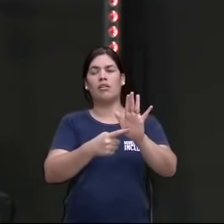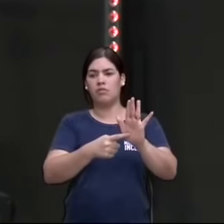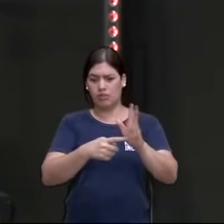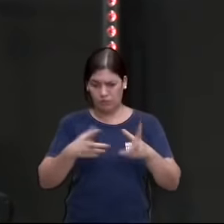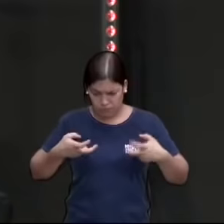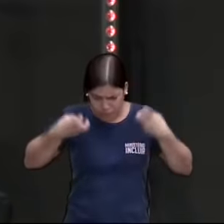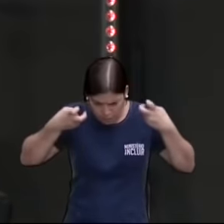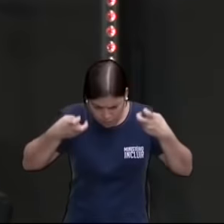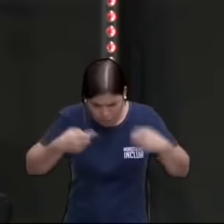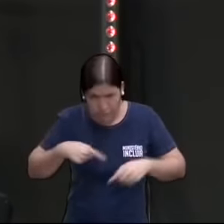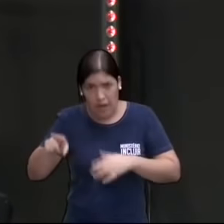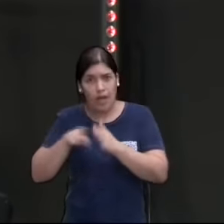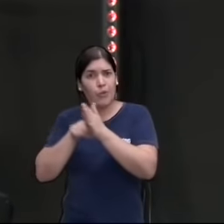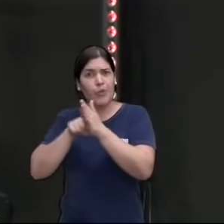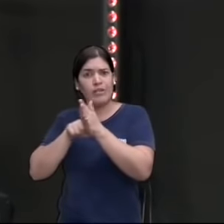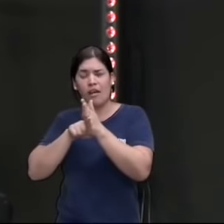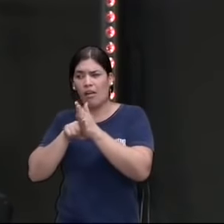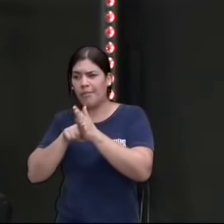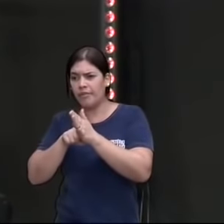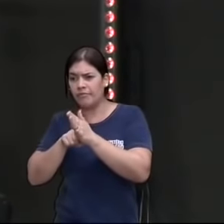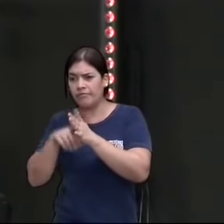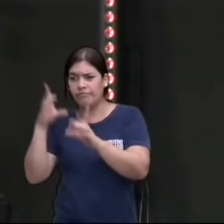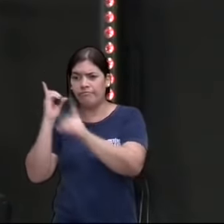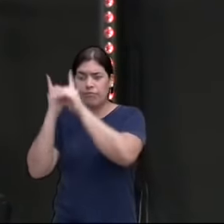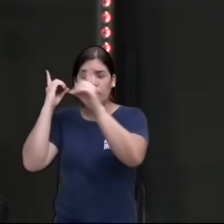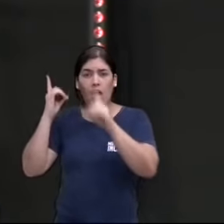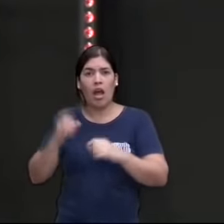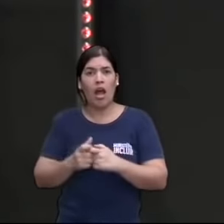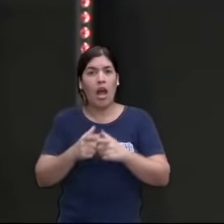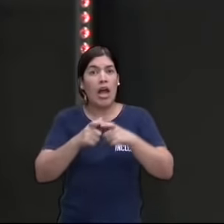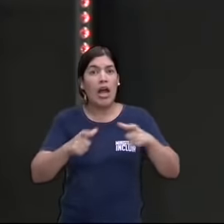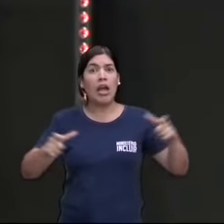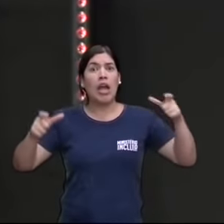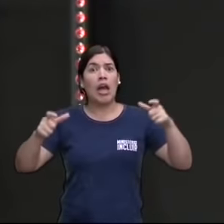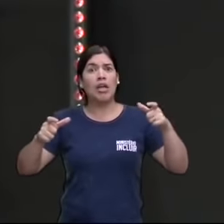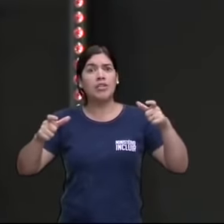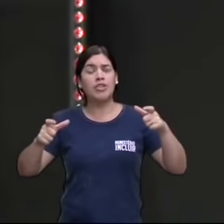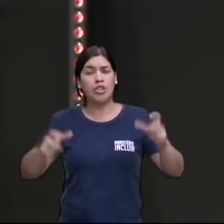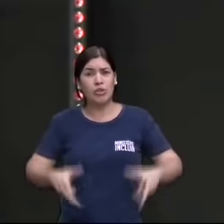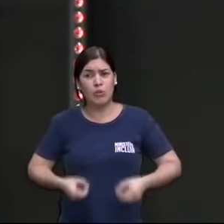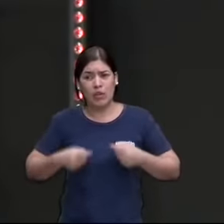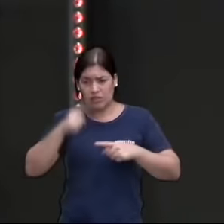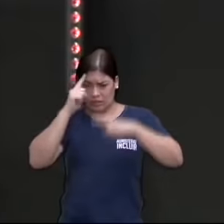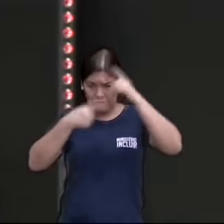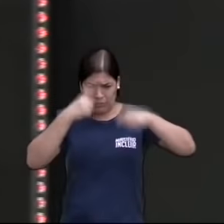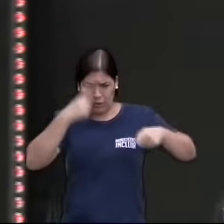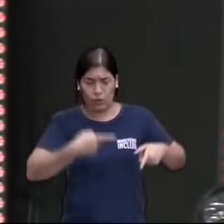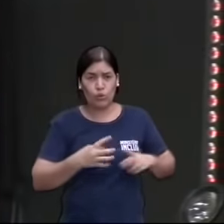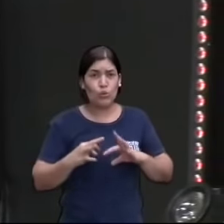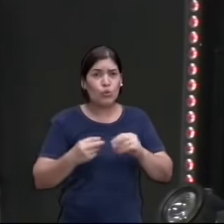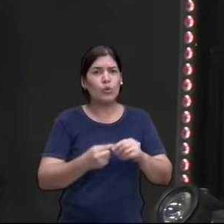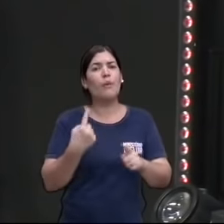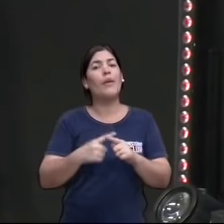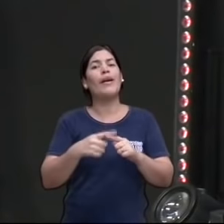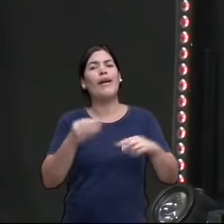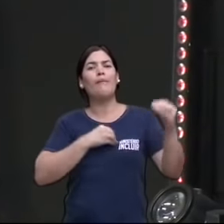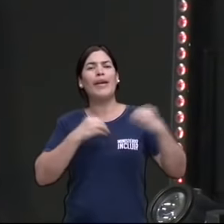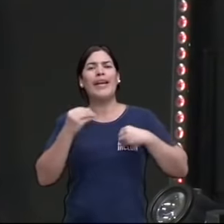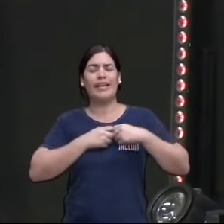Aí você vai lá fazer um exame. Quando vai fazer um exame, ele está enorme, ele dominou tudo. Por quê? Porque a gente não